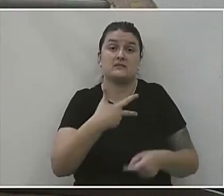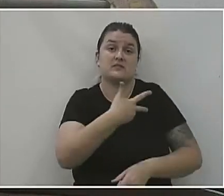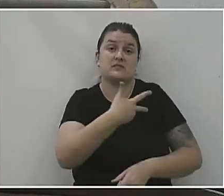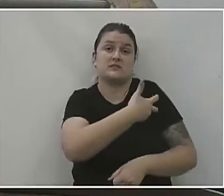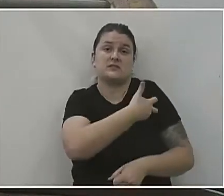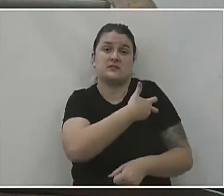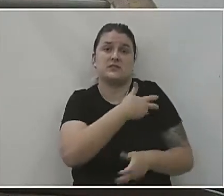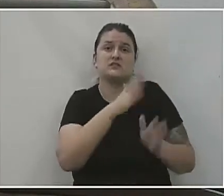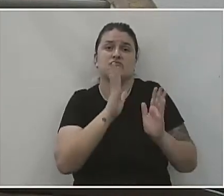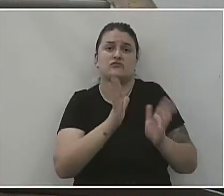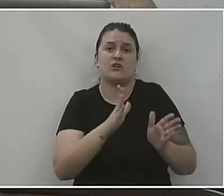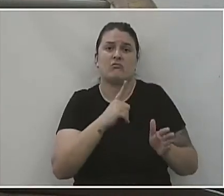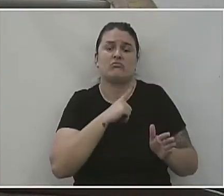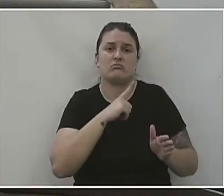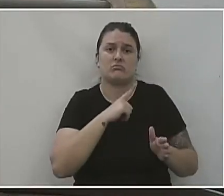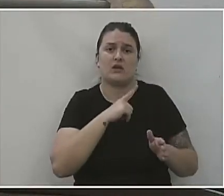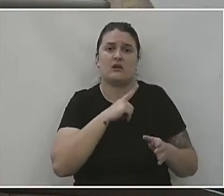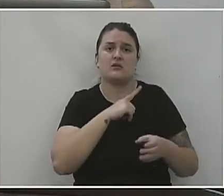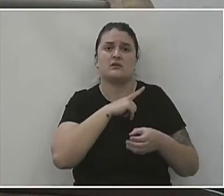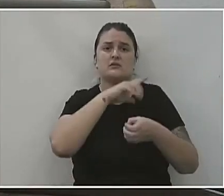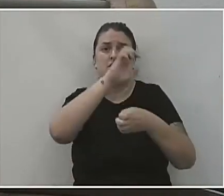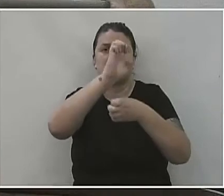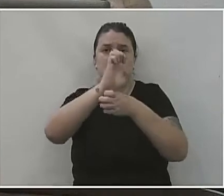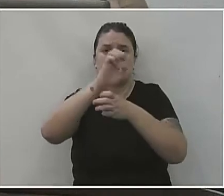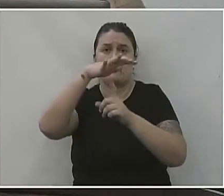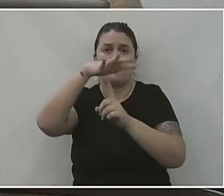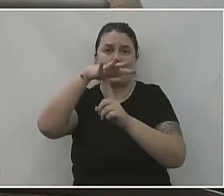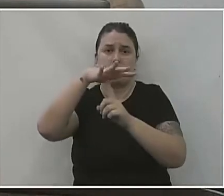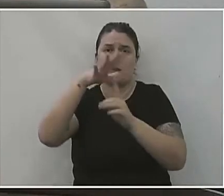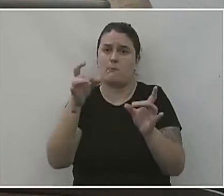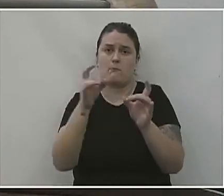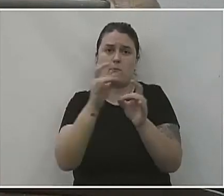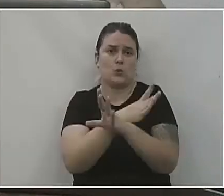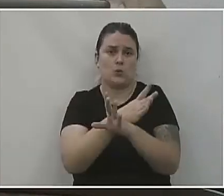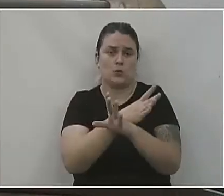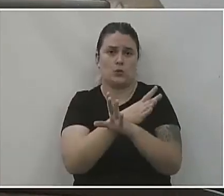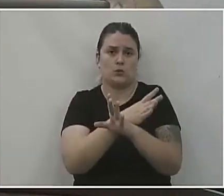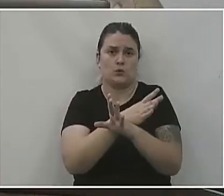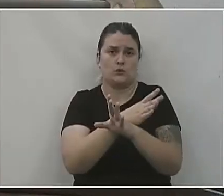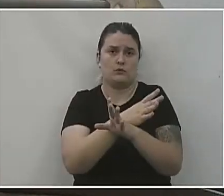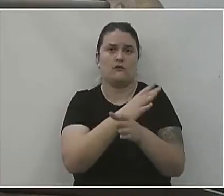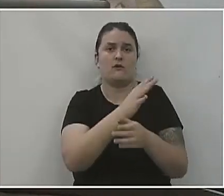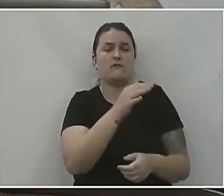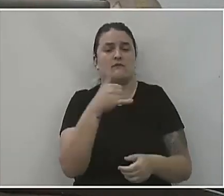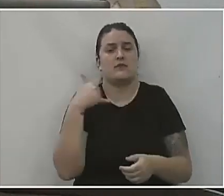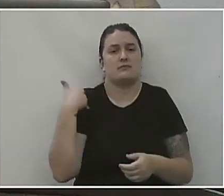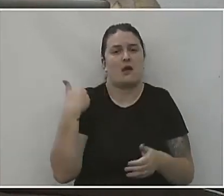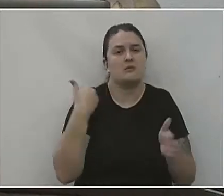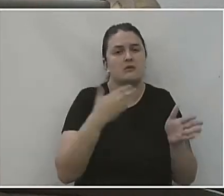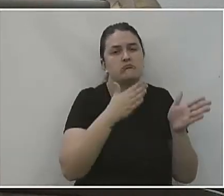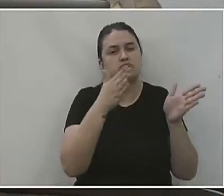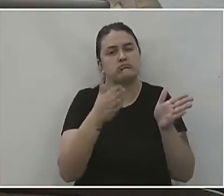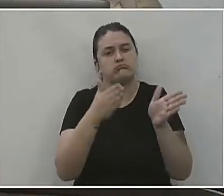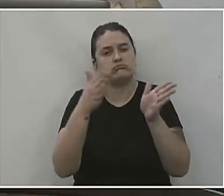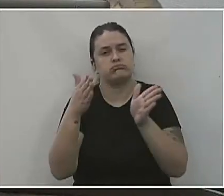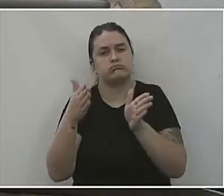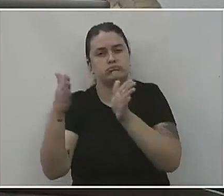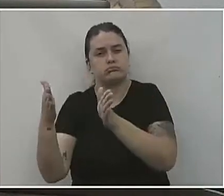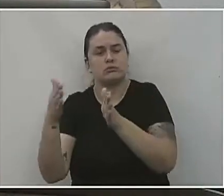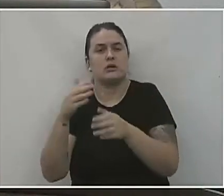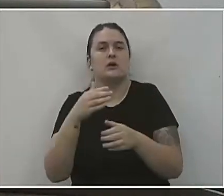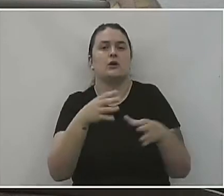já vem lá do estado do Paraná pronta, já para todas as faixas etárias, para equipes de